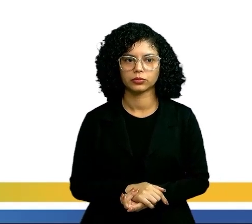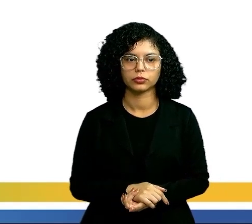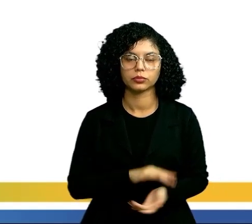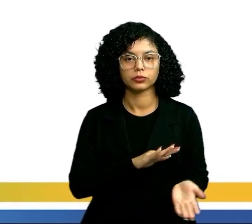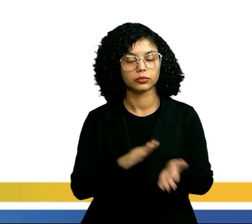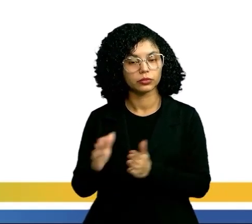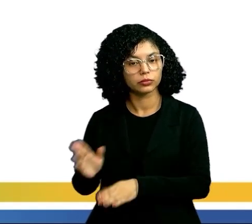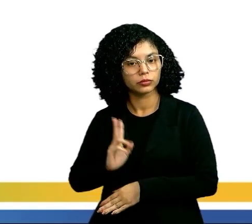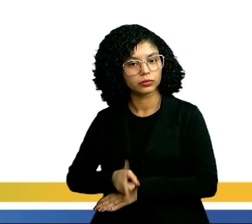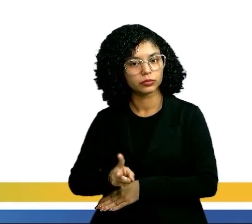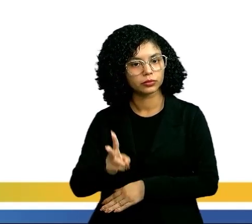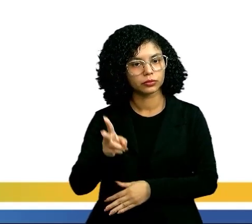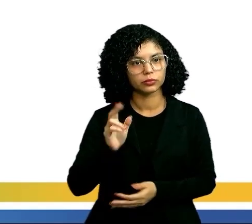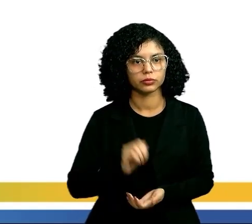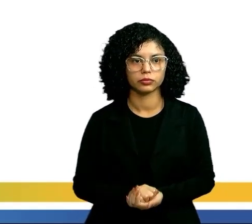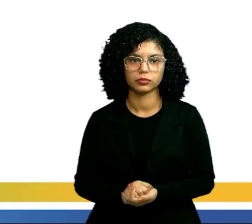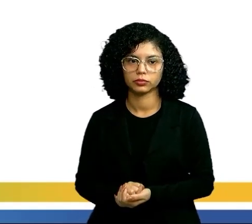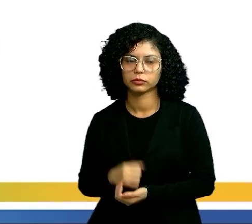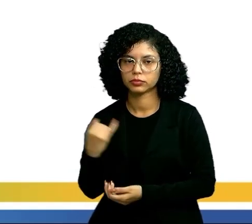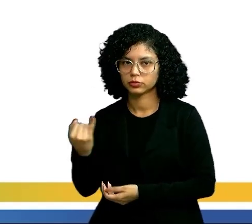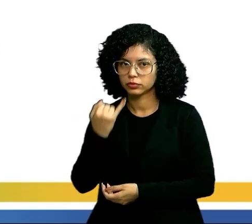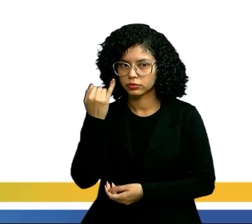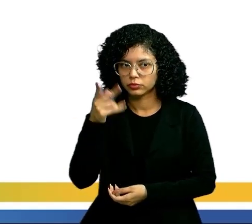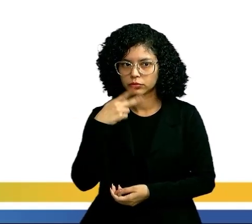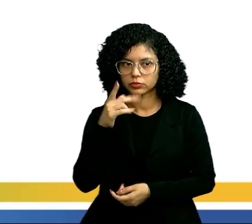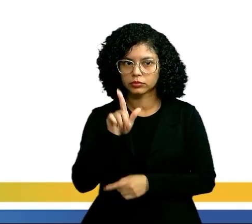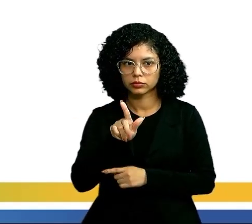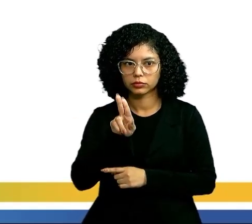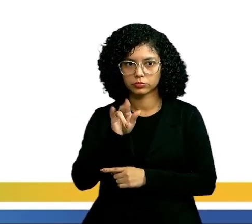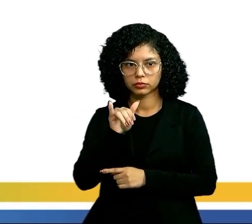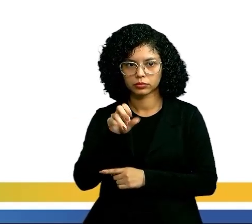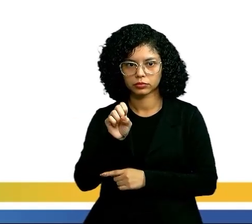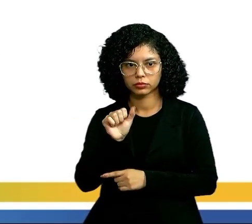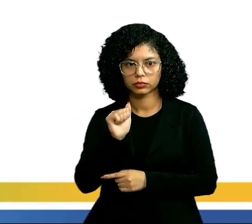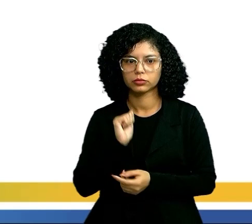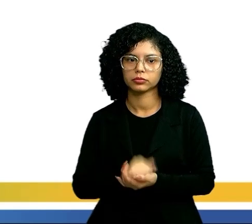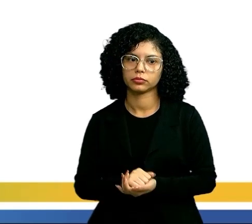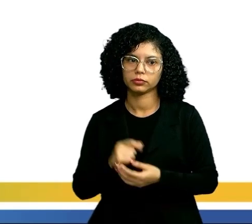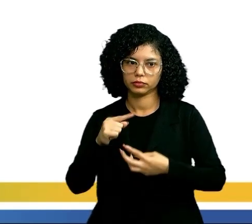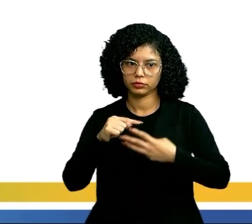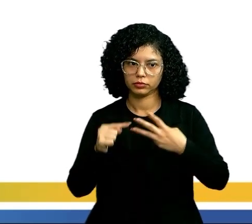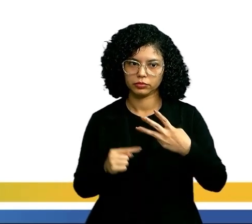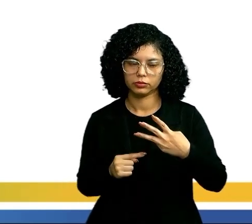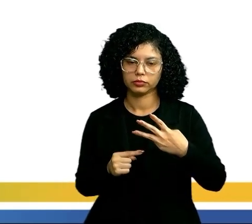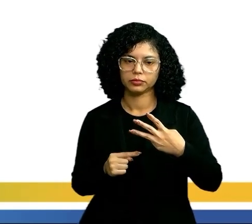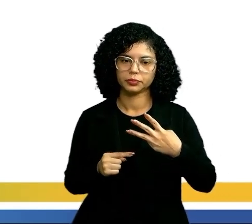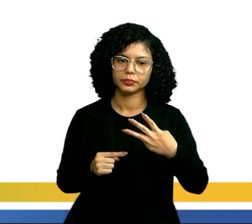Passando adiante, é importante que a gente fale na configuração de 3 países que têm